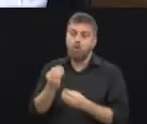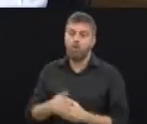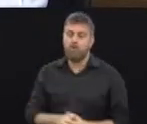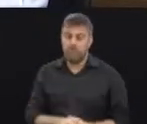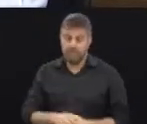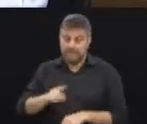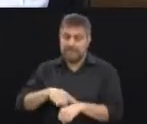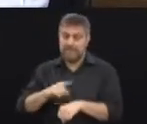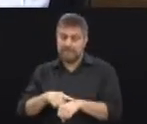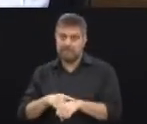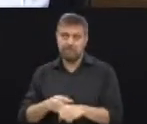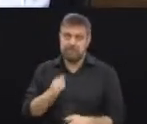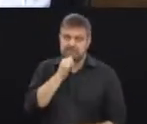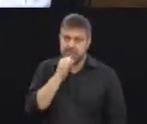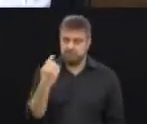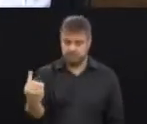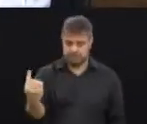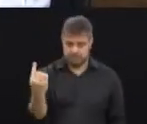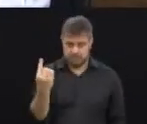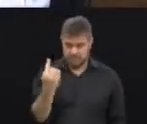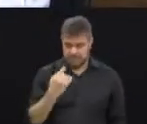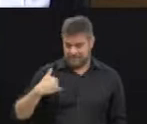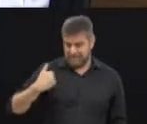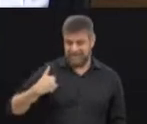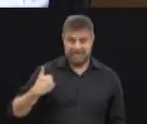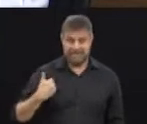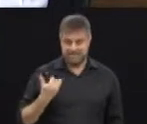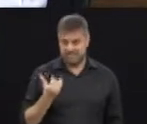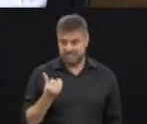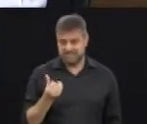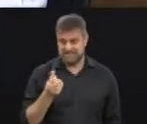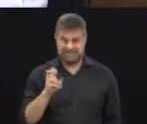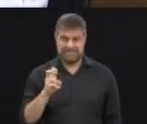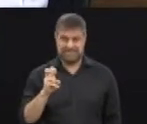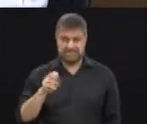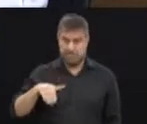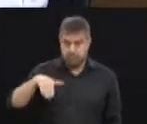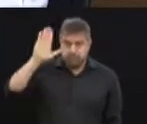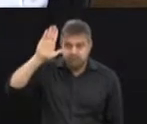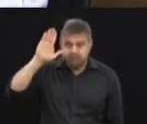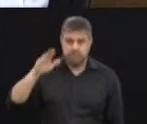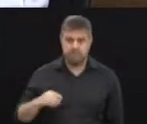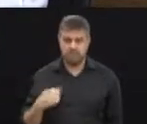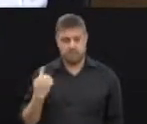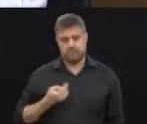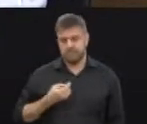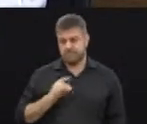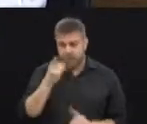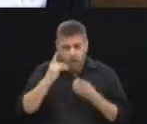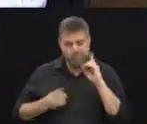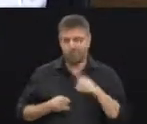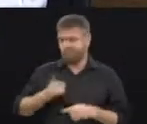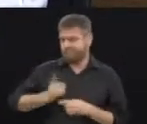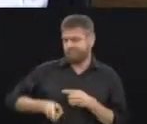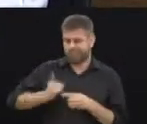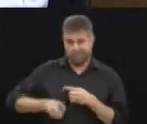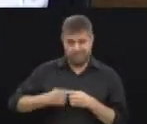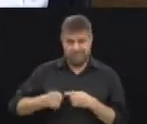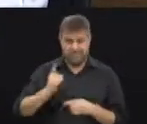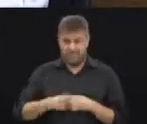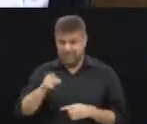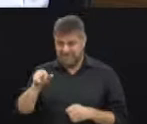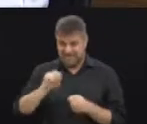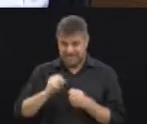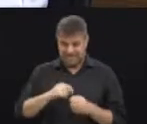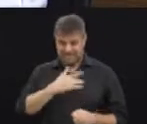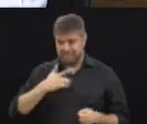está. Chega uma paciente aqui, acima de 65 anos, normalmente a gente não dá, porque